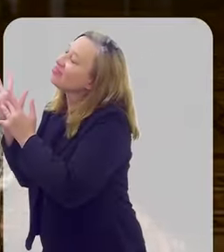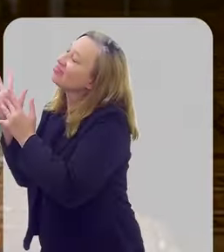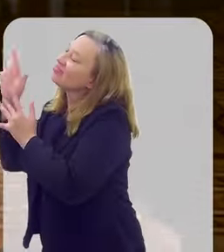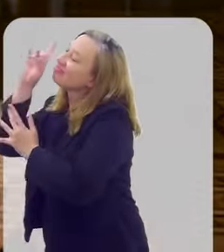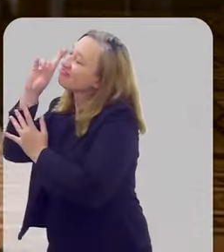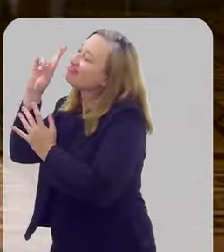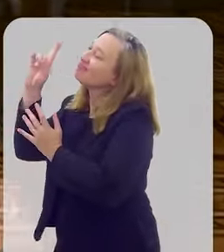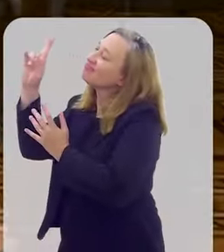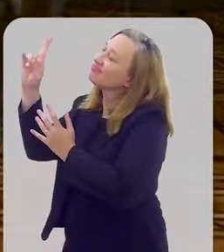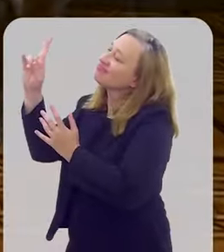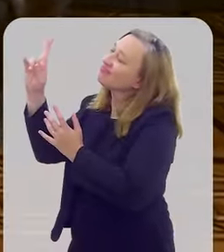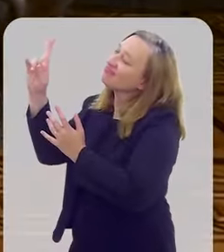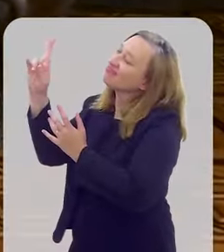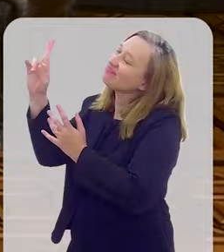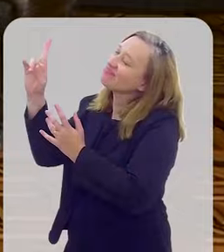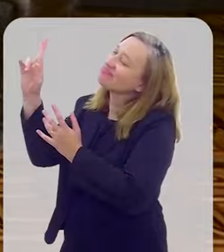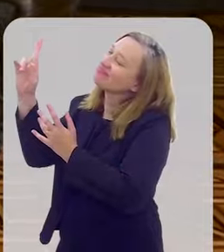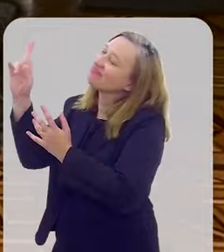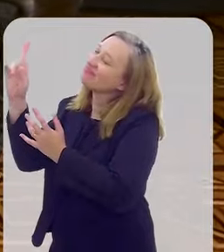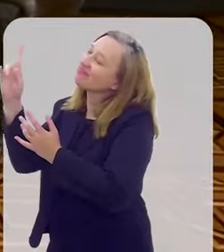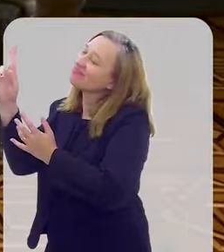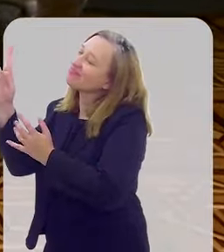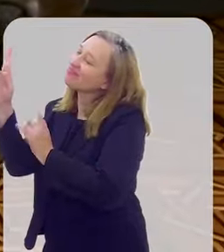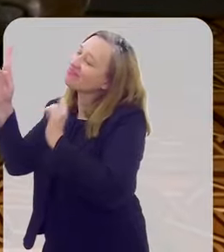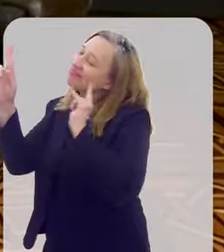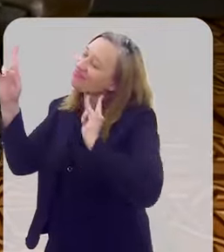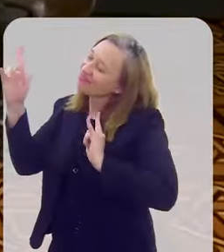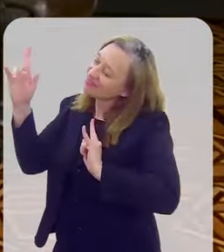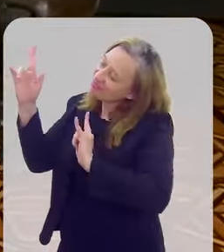imaginar Jes vos vou